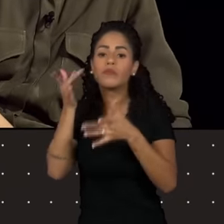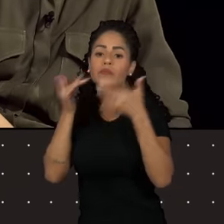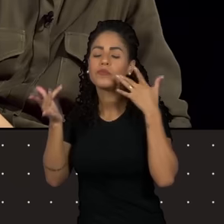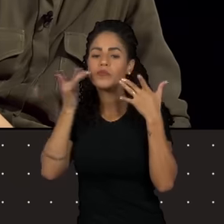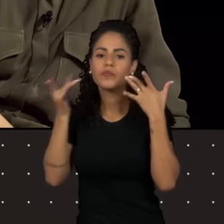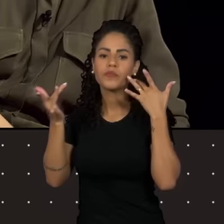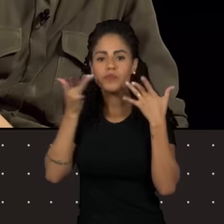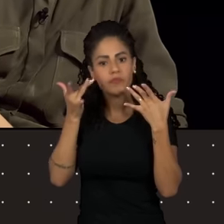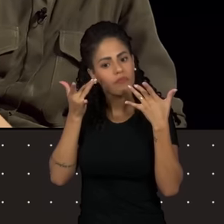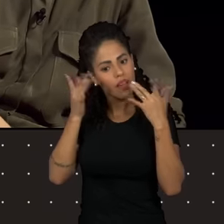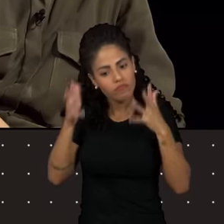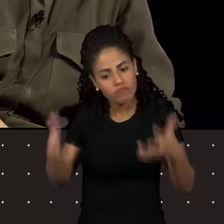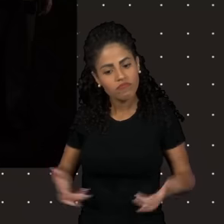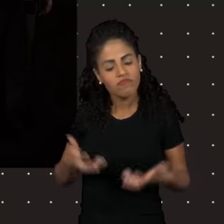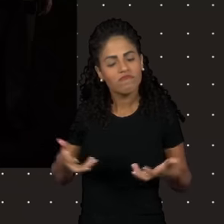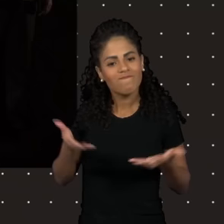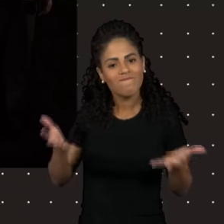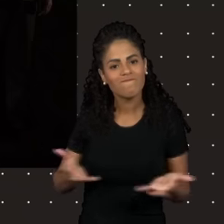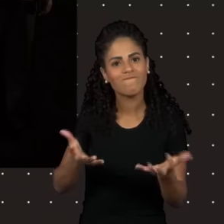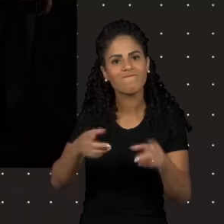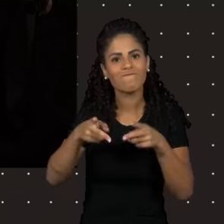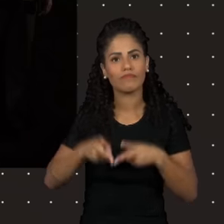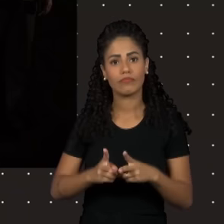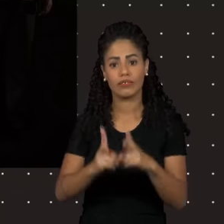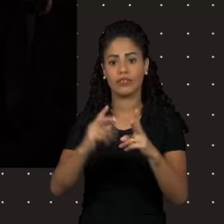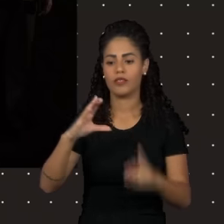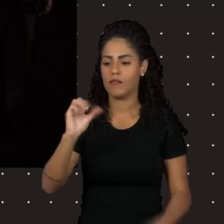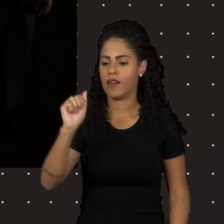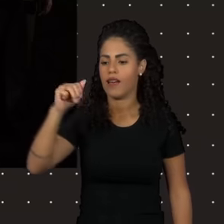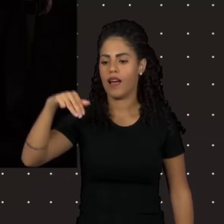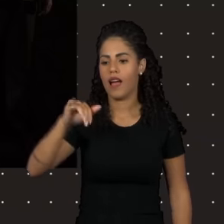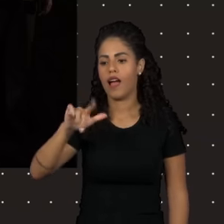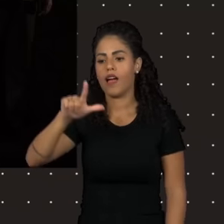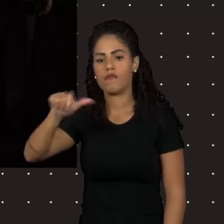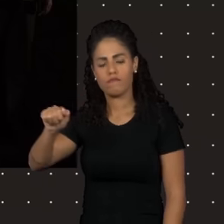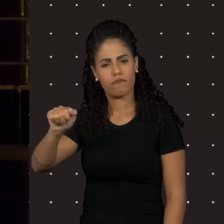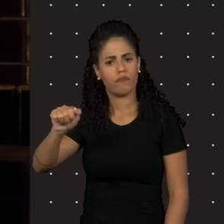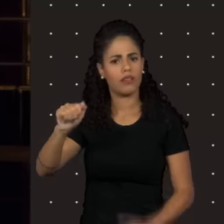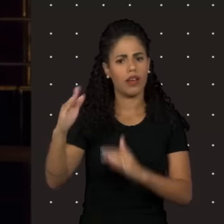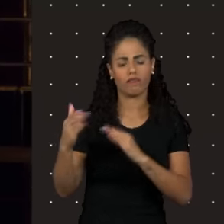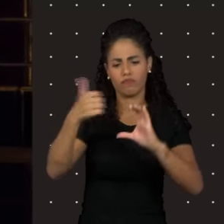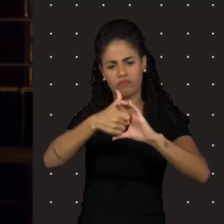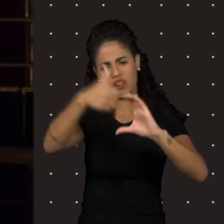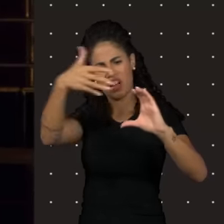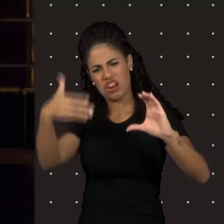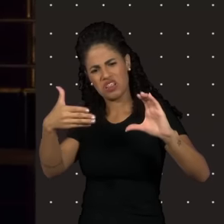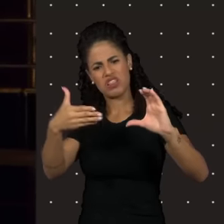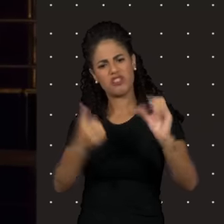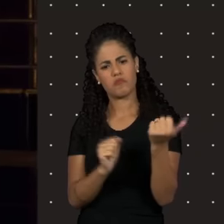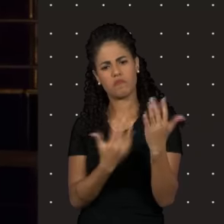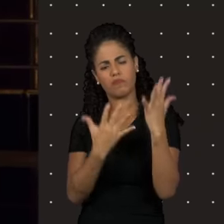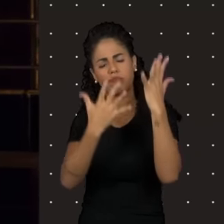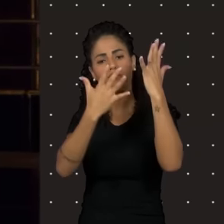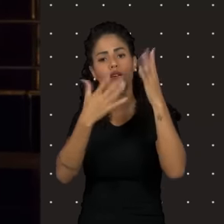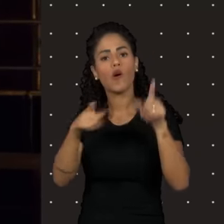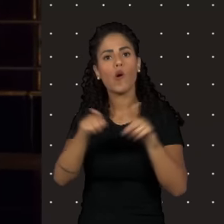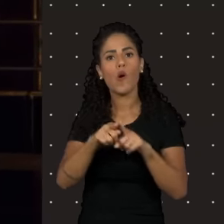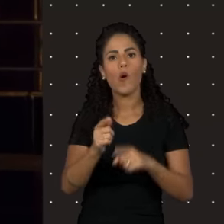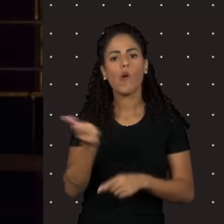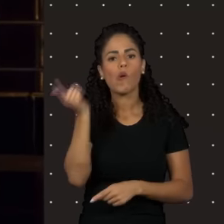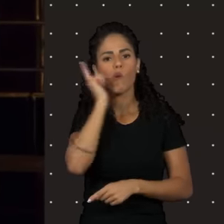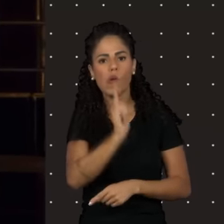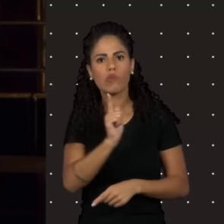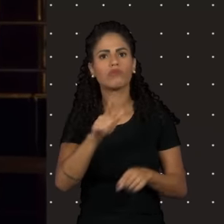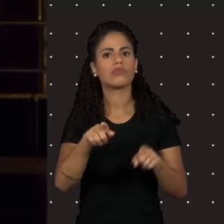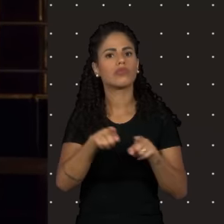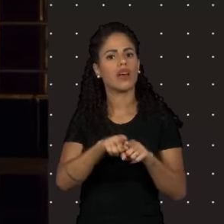potência. A Camila tem a característica dos grandes atores, porque ela consegue trazer a tragédia, o drama e a comédia numa